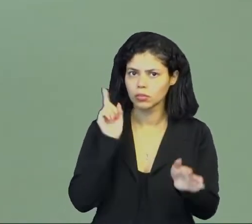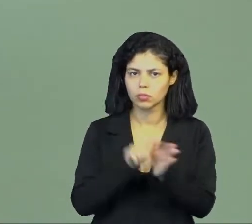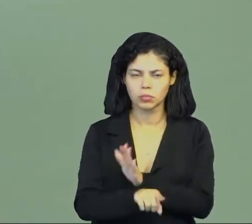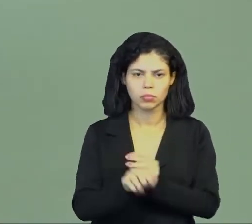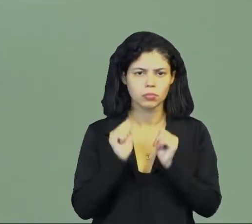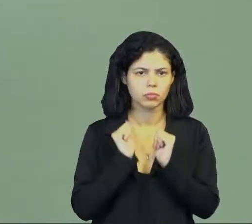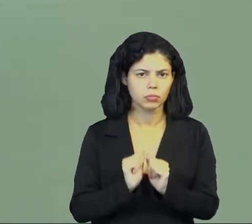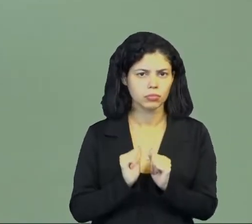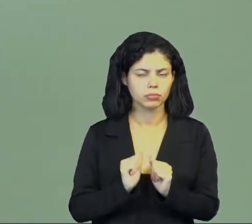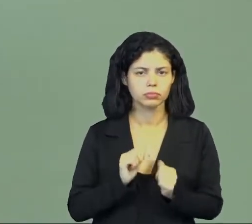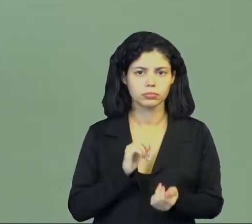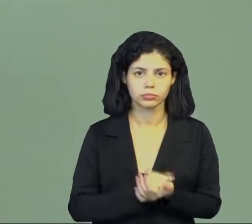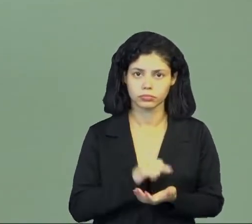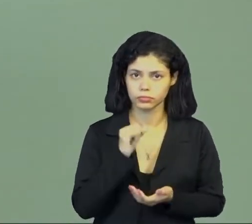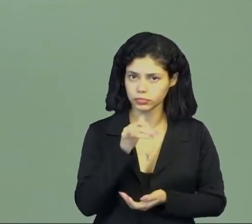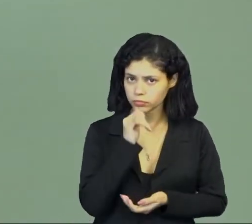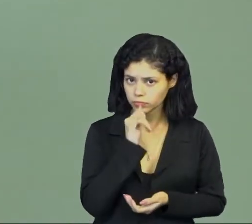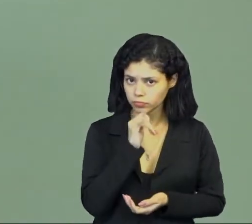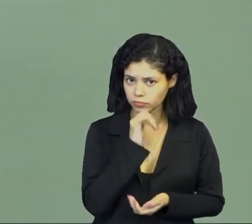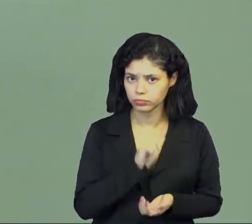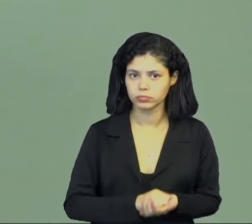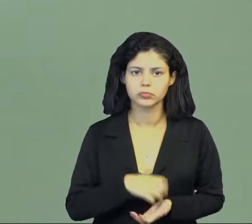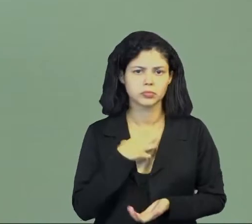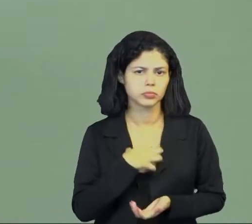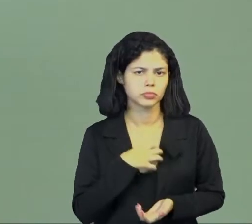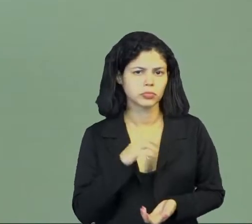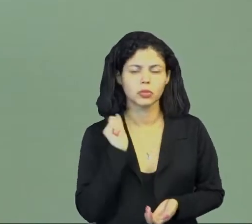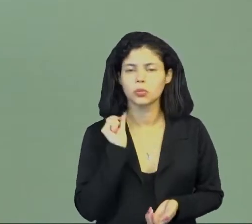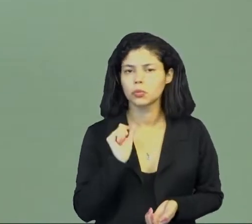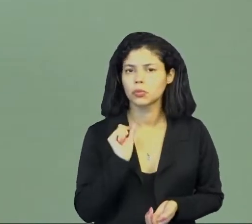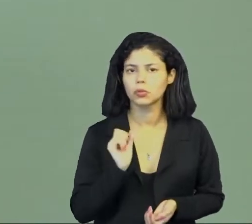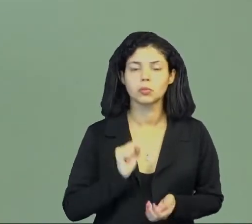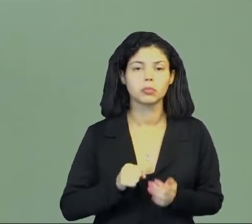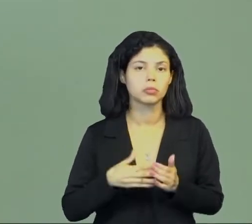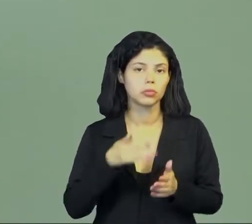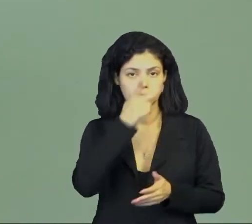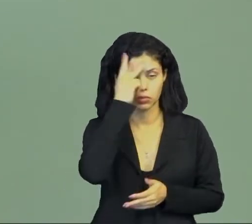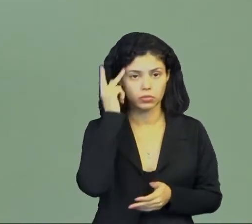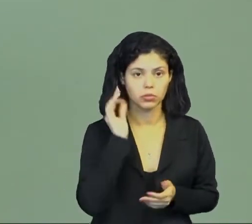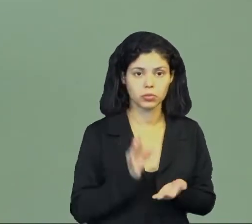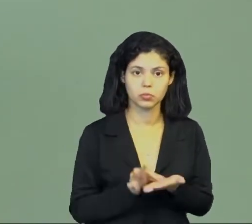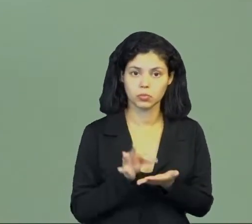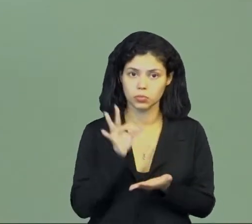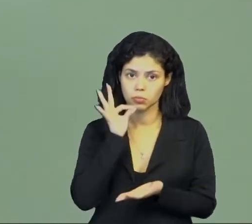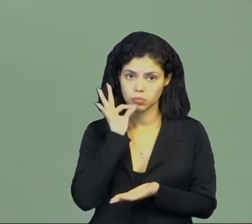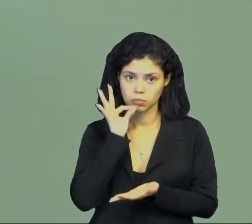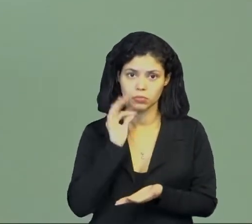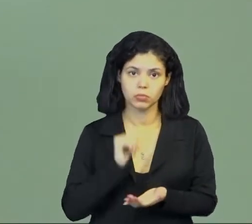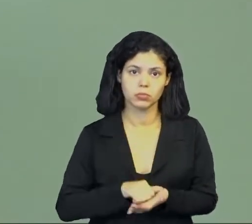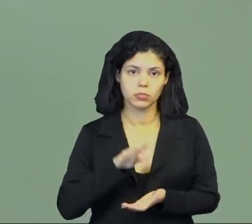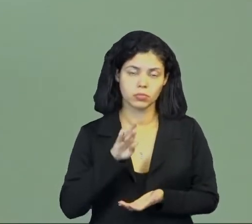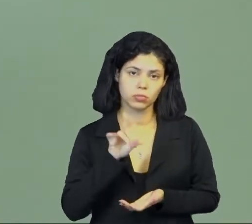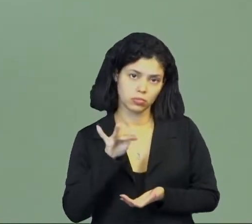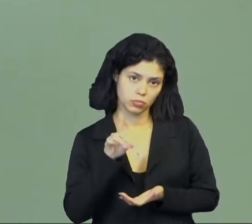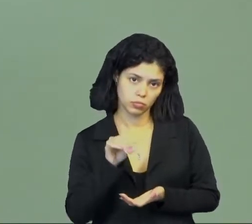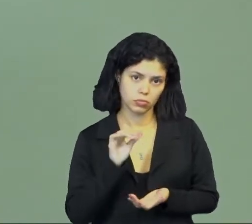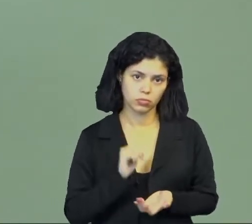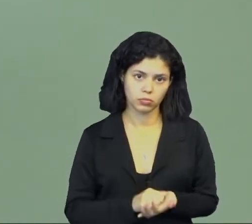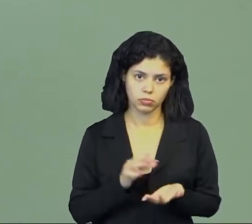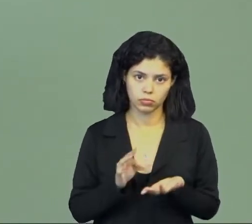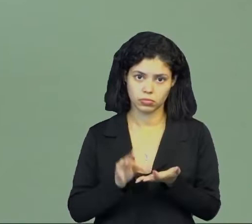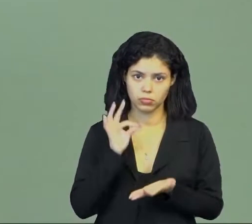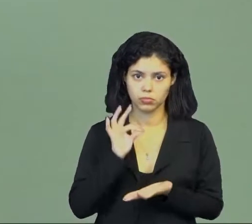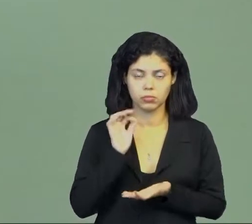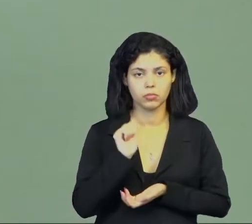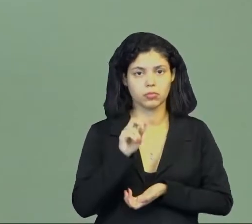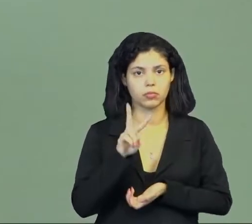assim, sim, mas cite um exemplo, senso comum foi o quê? Muita gente fazia chá de boldo, chá de